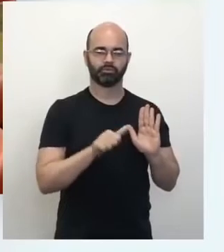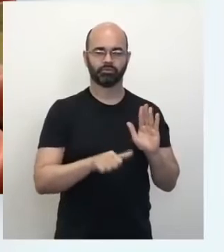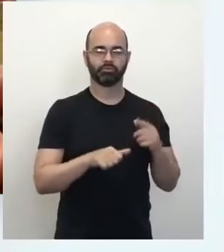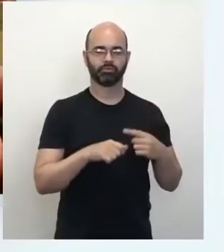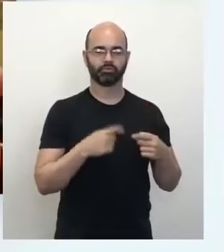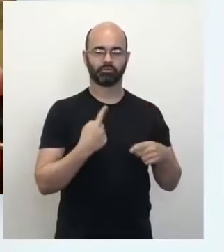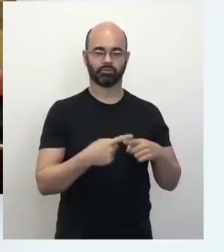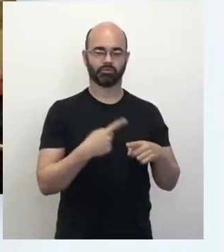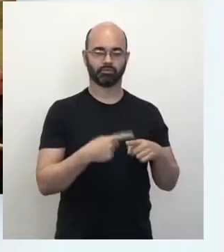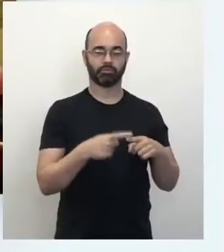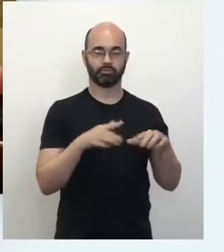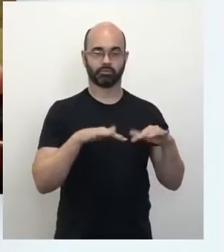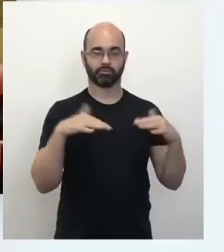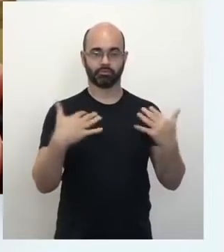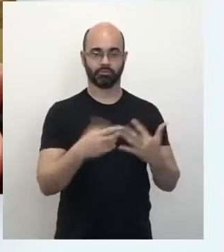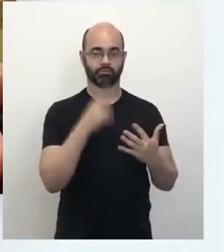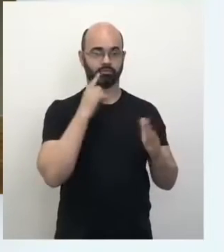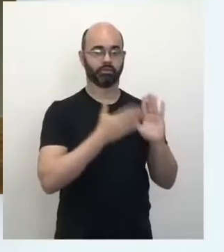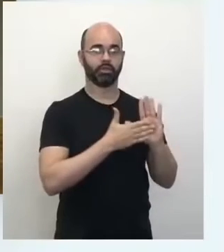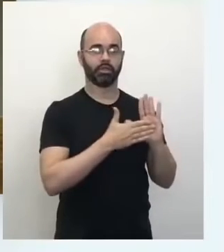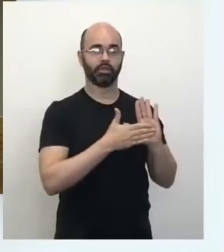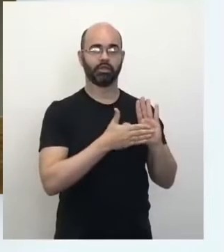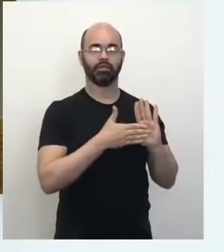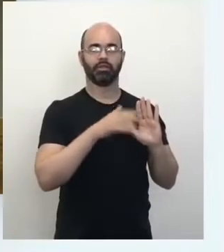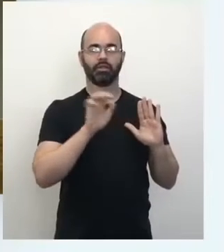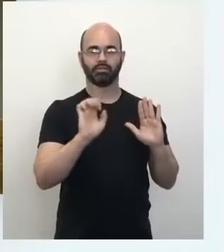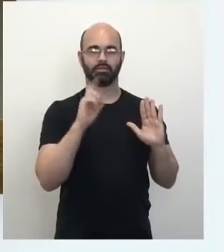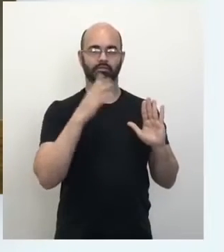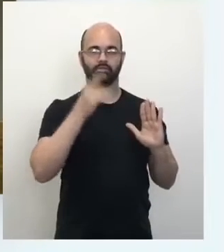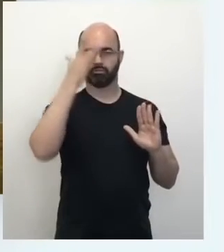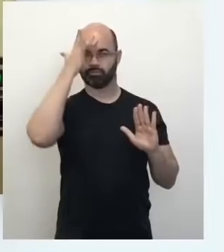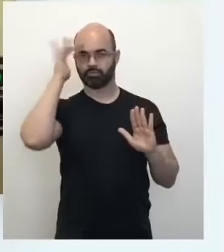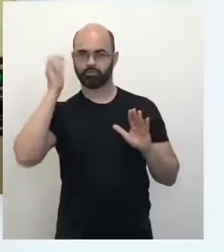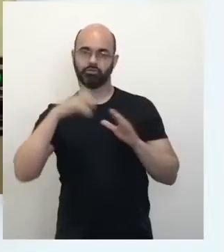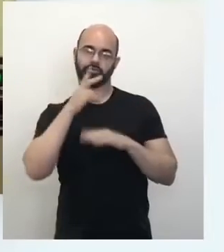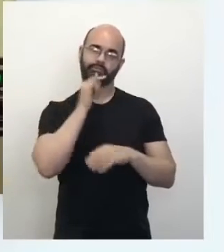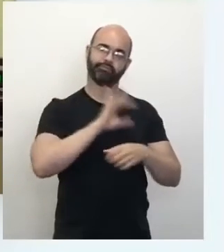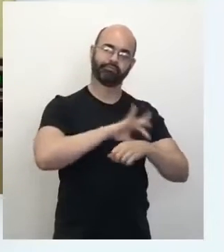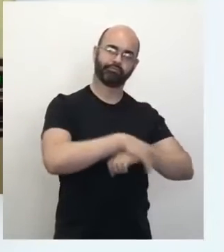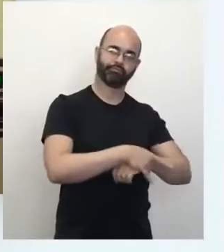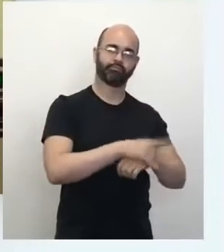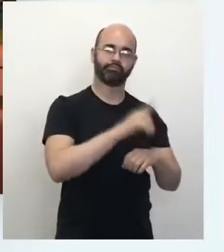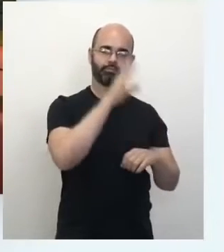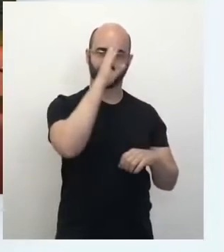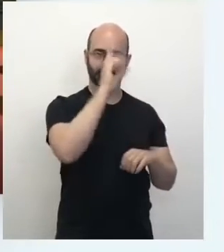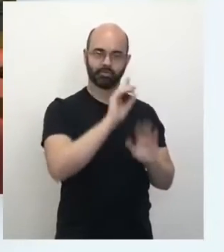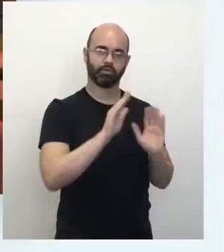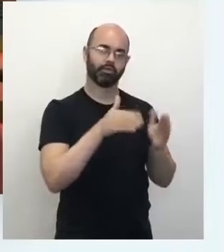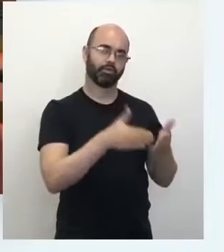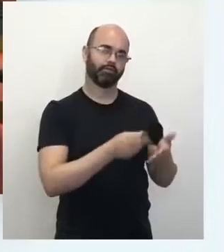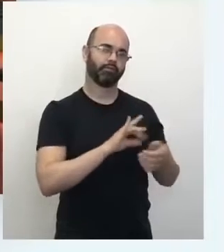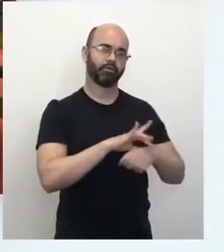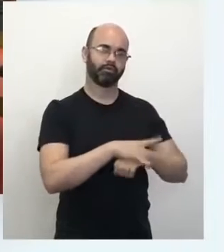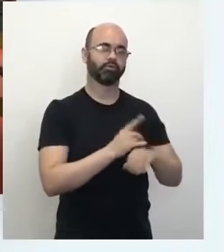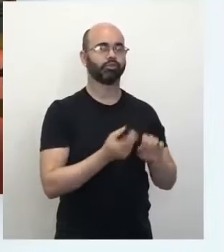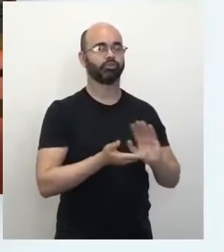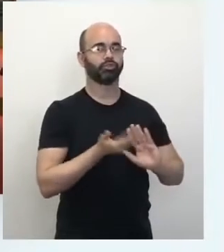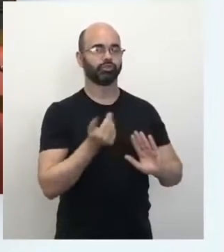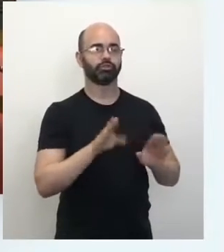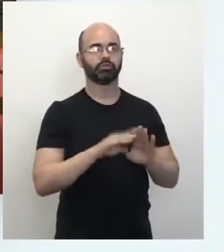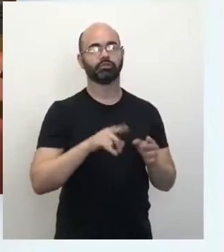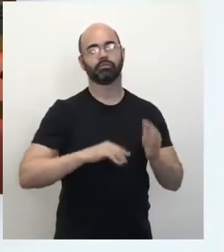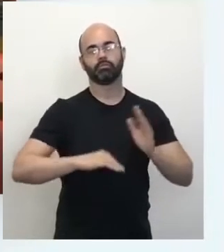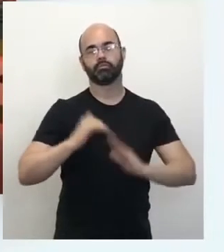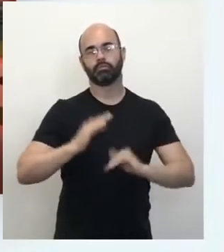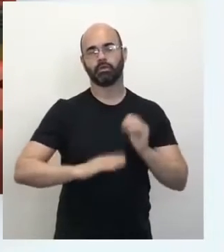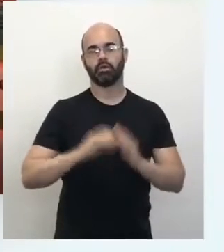movidas em relação ao Estatuto do Estrangeiro. Ele deixa de ter segurança nacional como seu principal foco e deixa de ter a questão de mão de obra